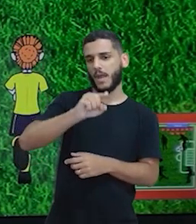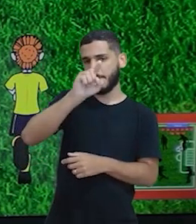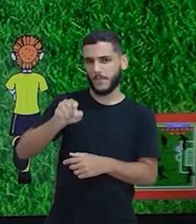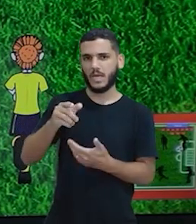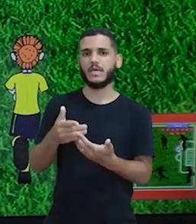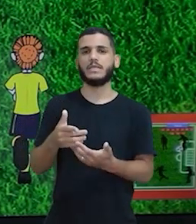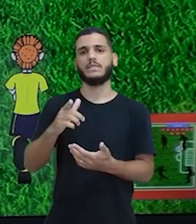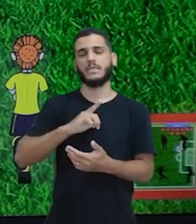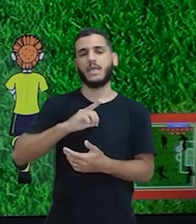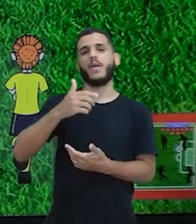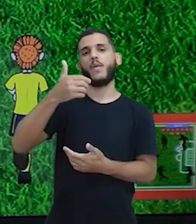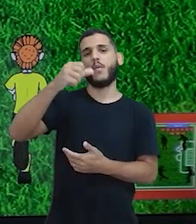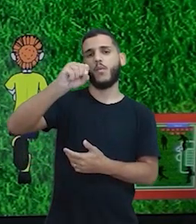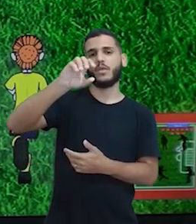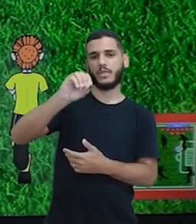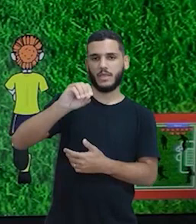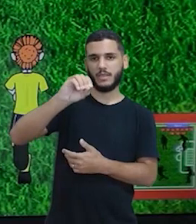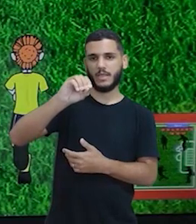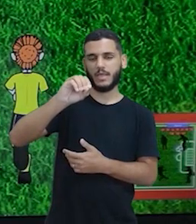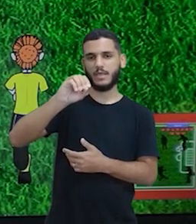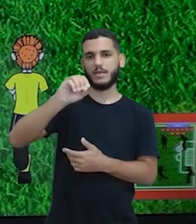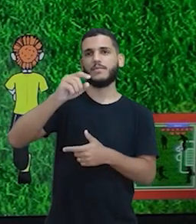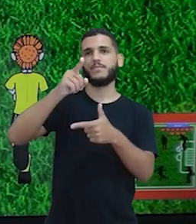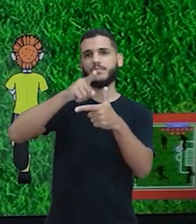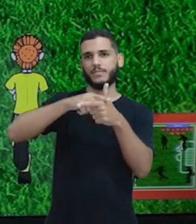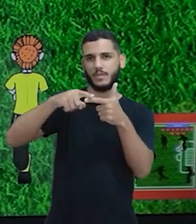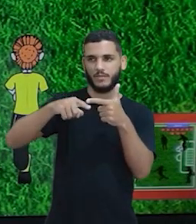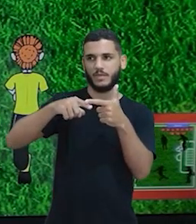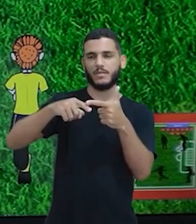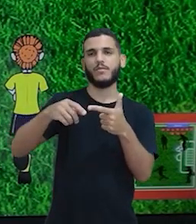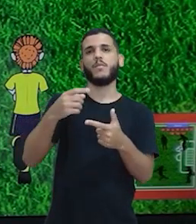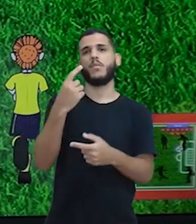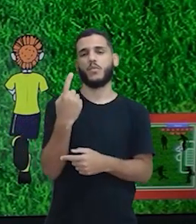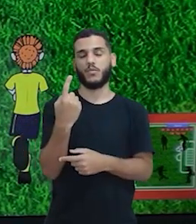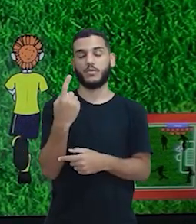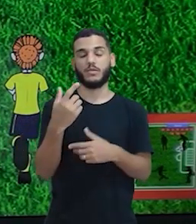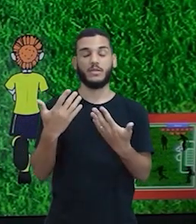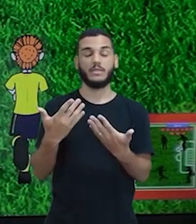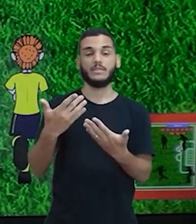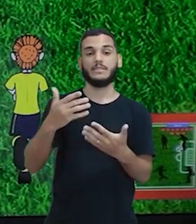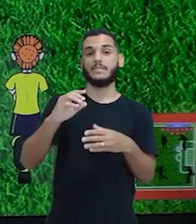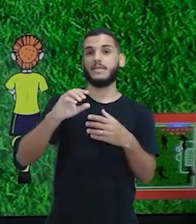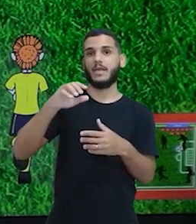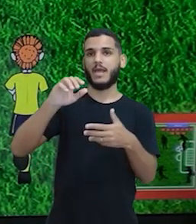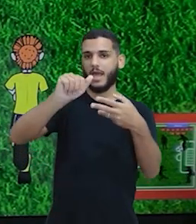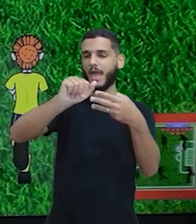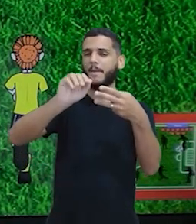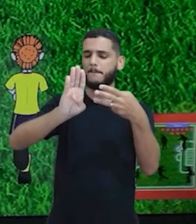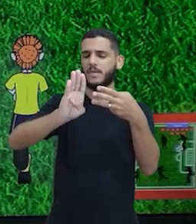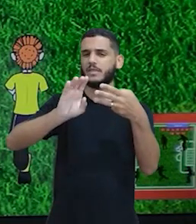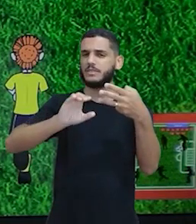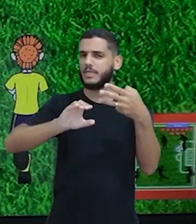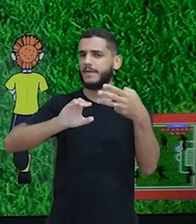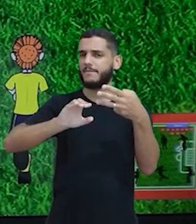dá igual a resposta a 0,8 resposta B 8 ou